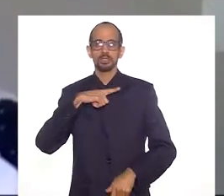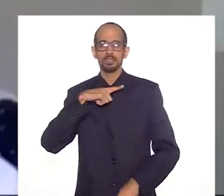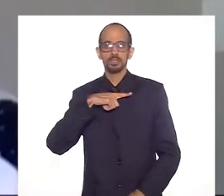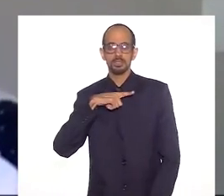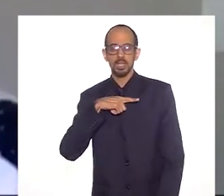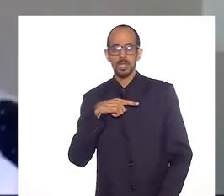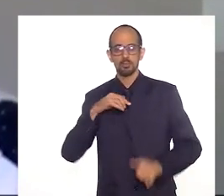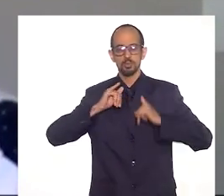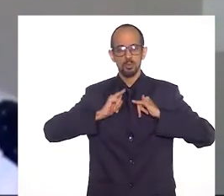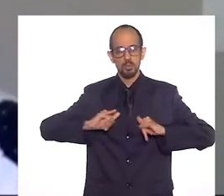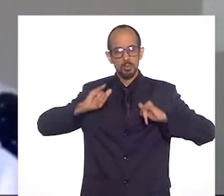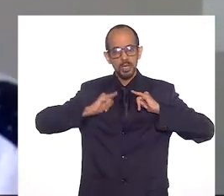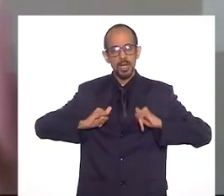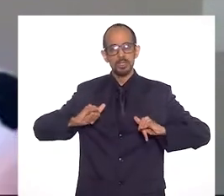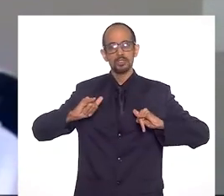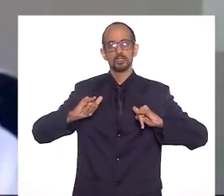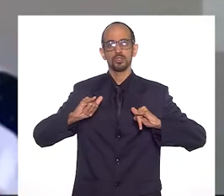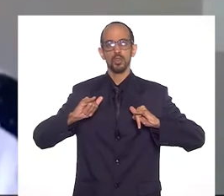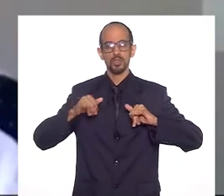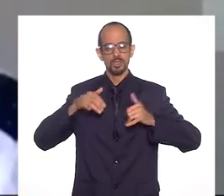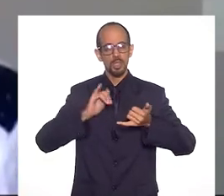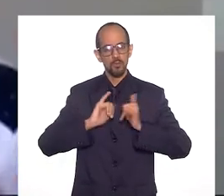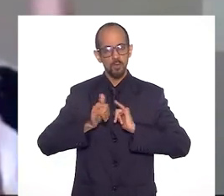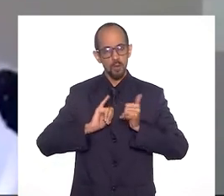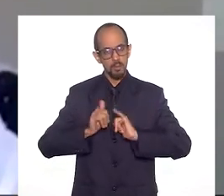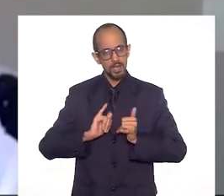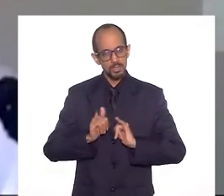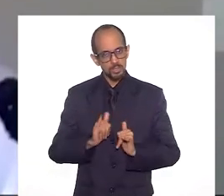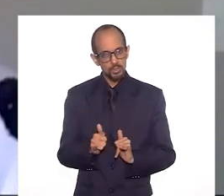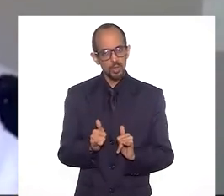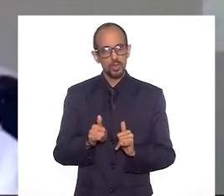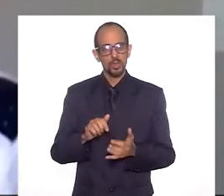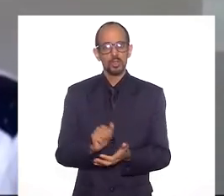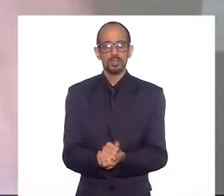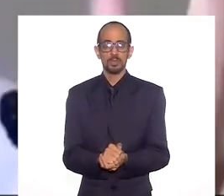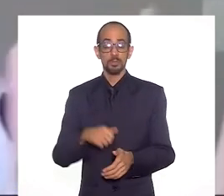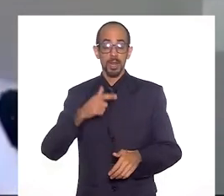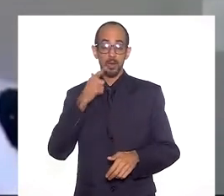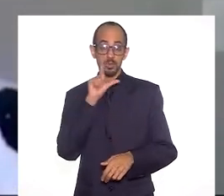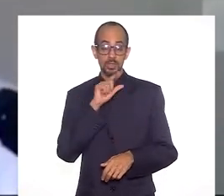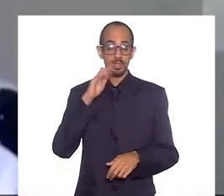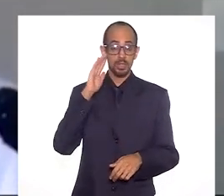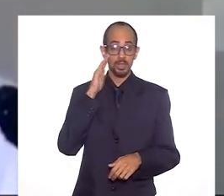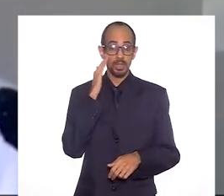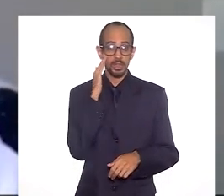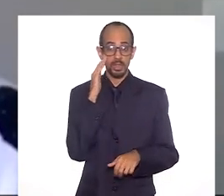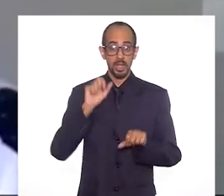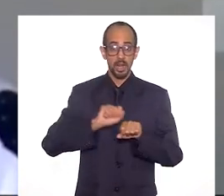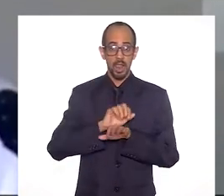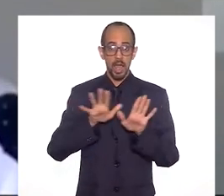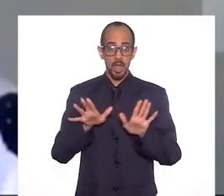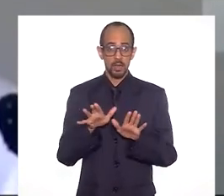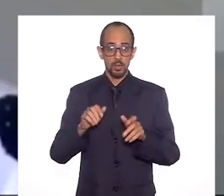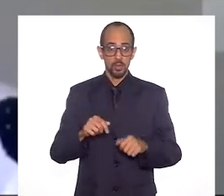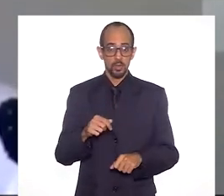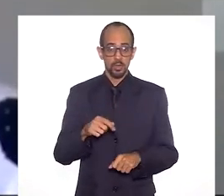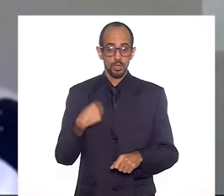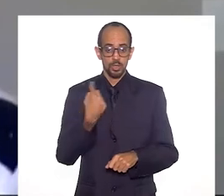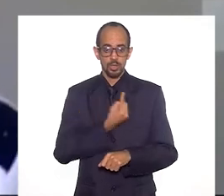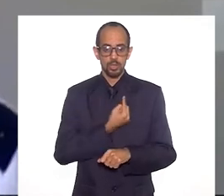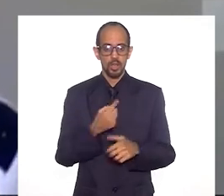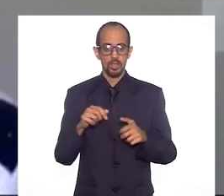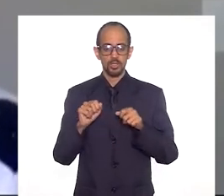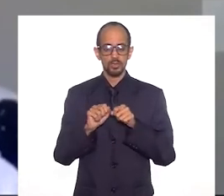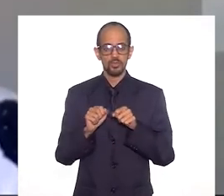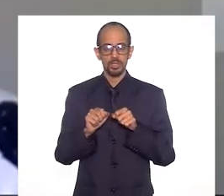muitas publicações de informações, né, básicas, para poder entender, para falar sobre o conceito. E a gente vai ter no